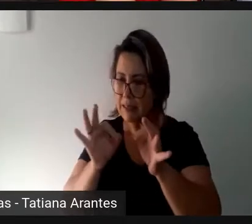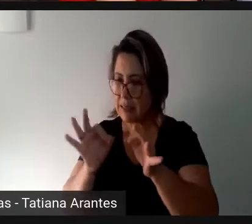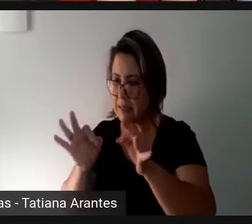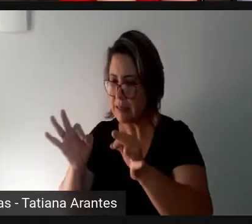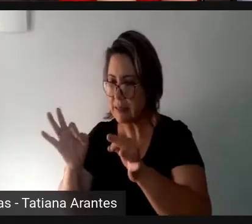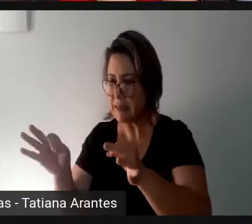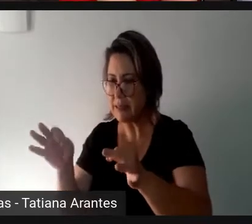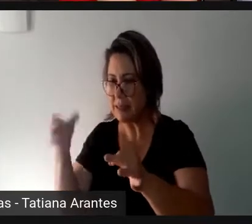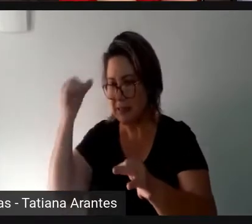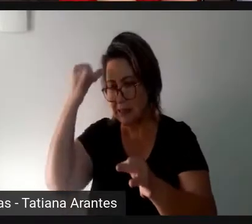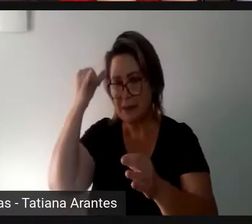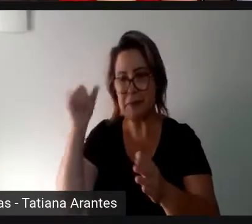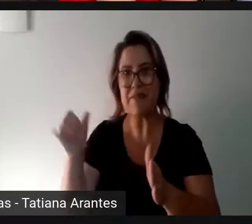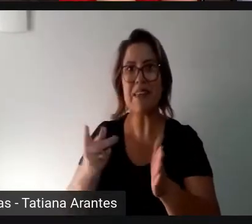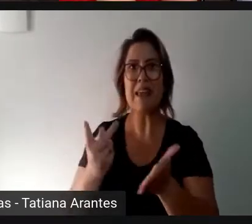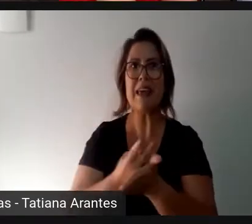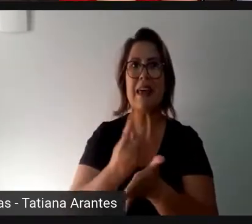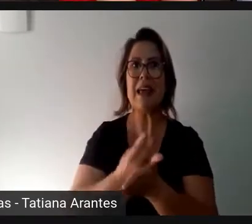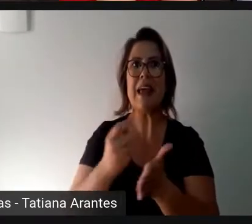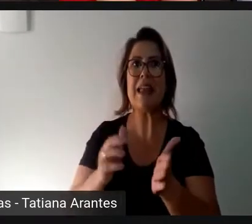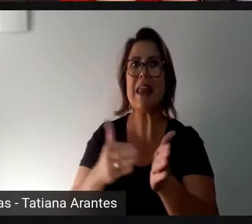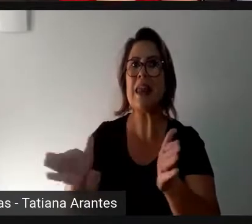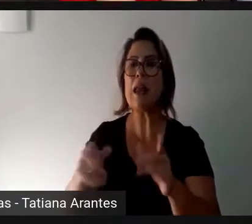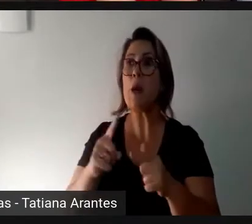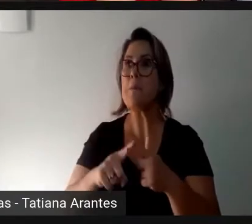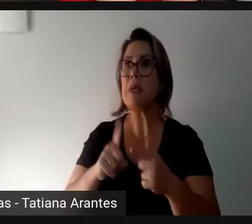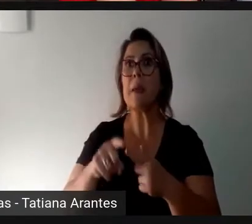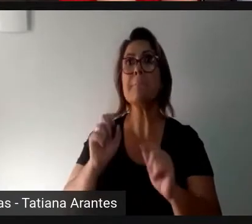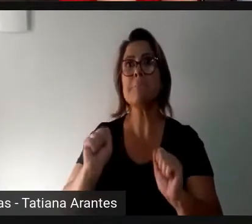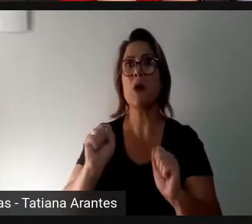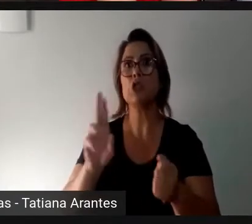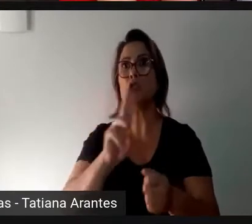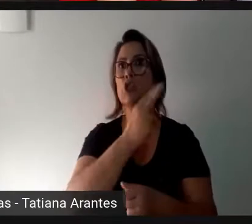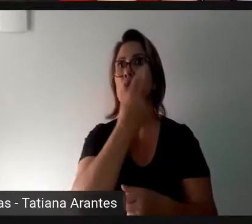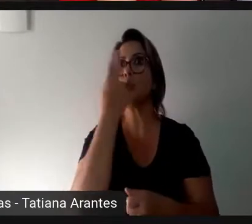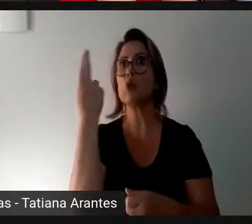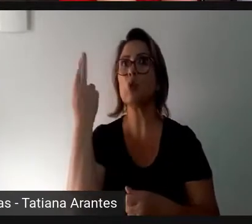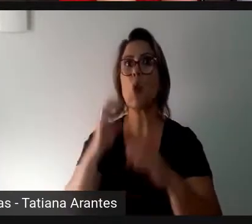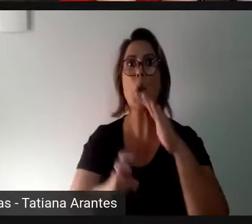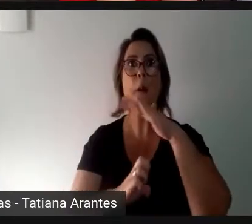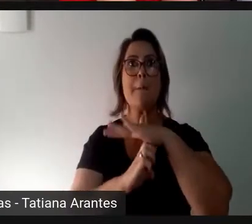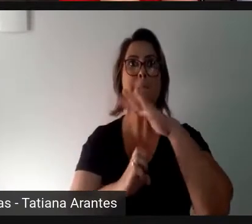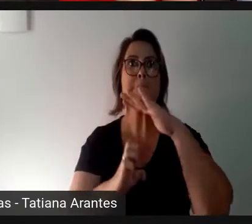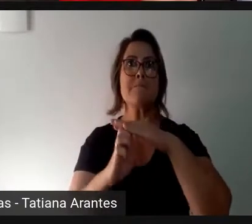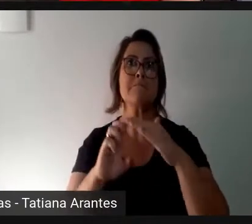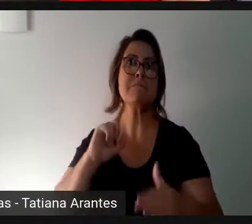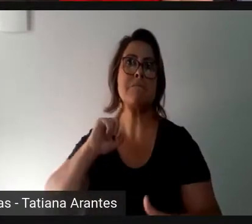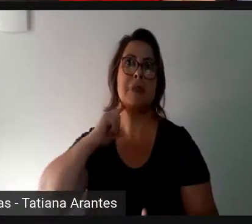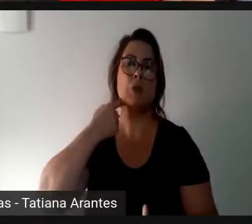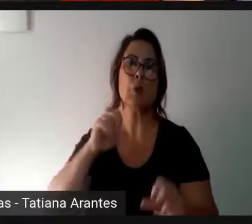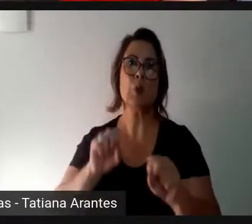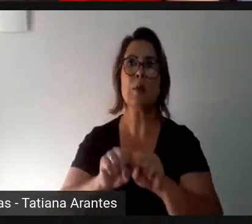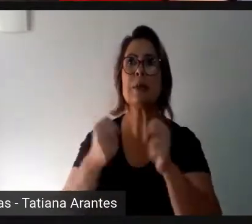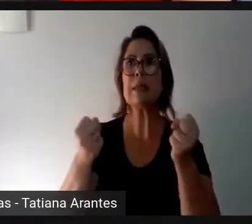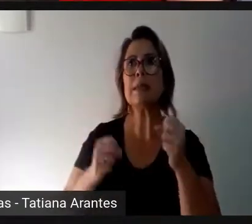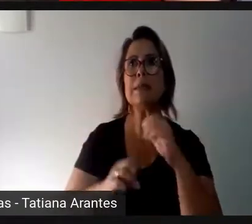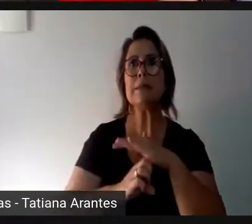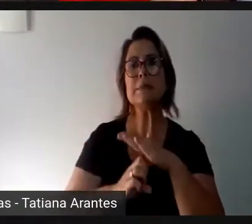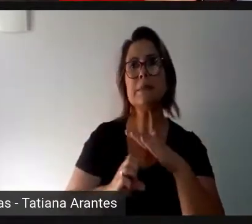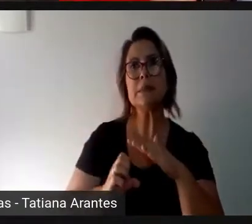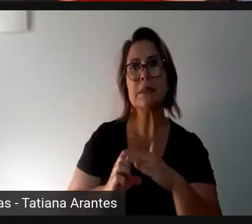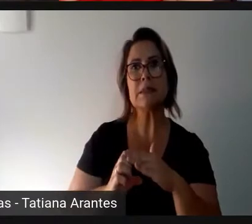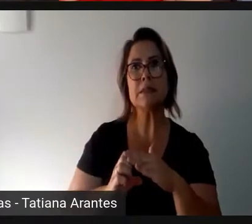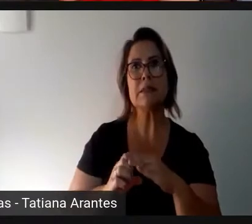ato ilícito, porque eu posso ter grande responsabilidade, né? E o decreto 8420 falou o seguinte, olha, se a empresa ela